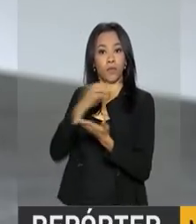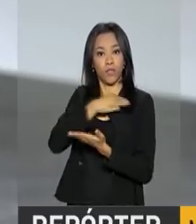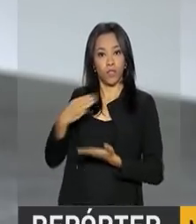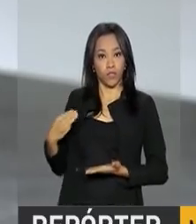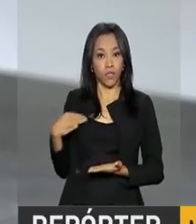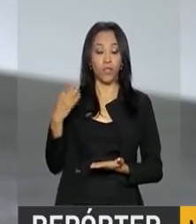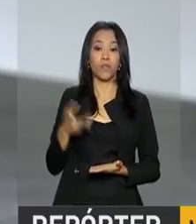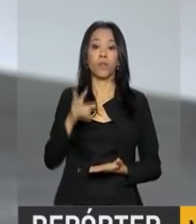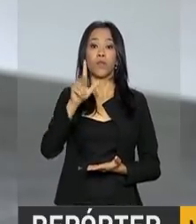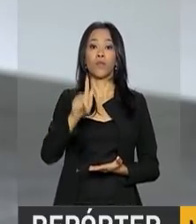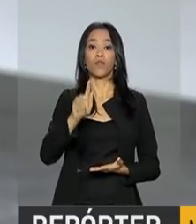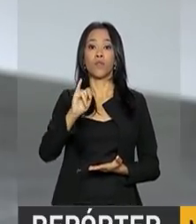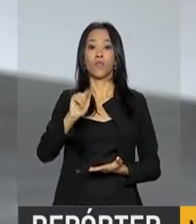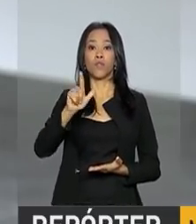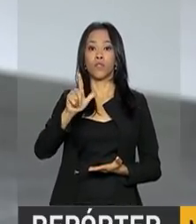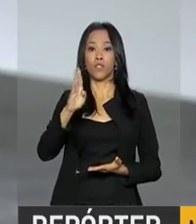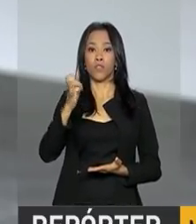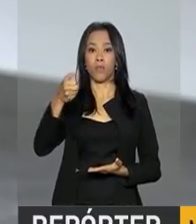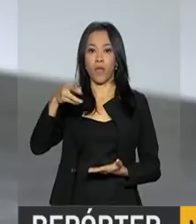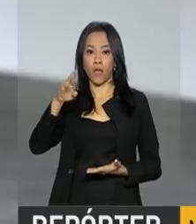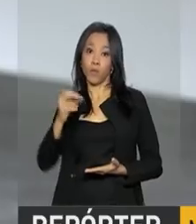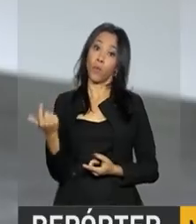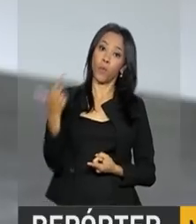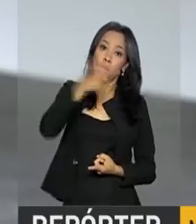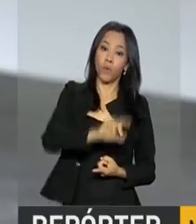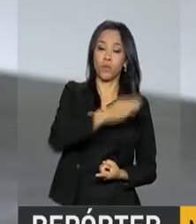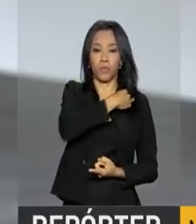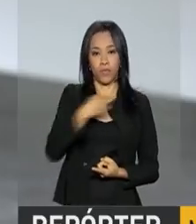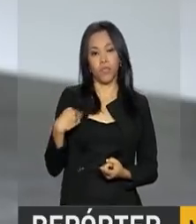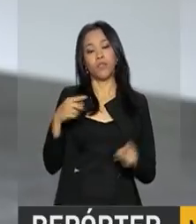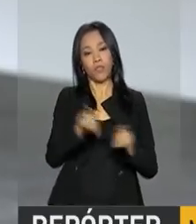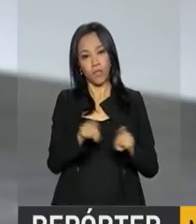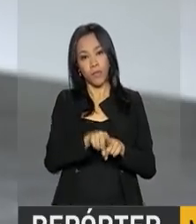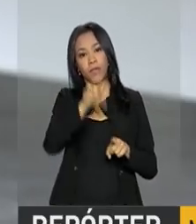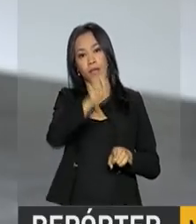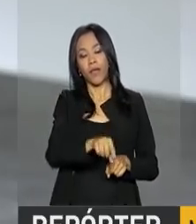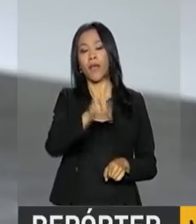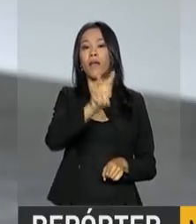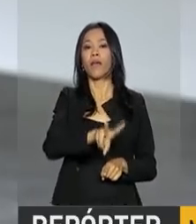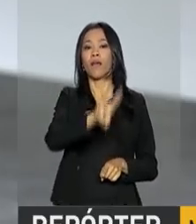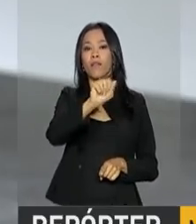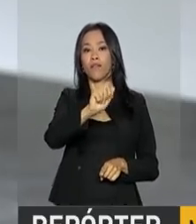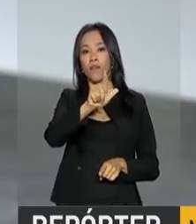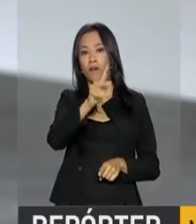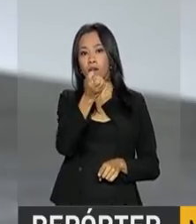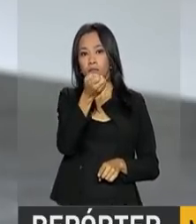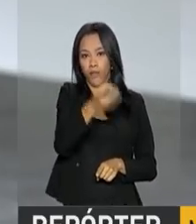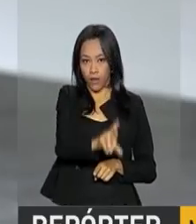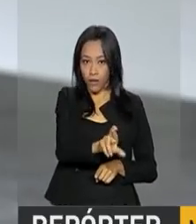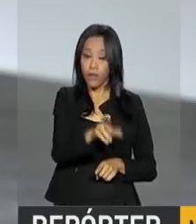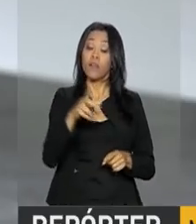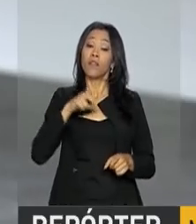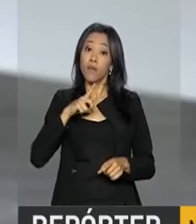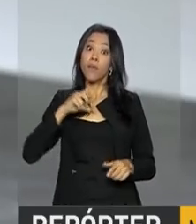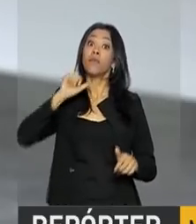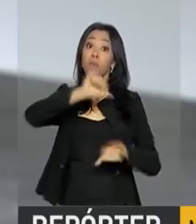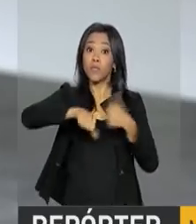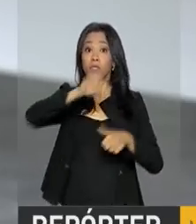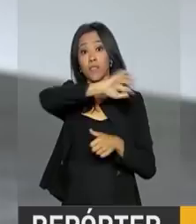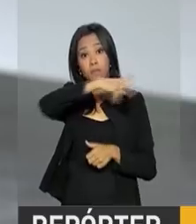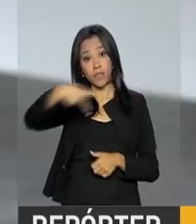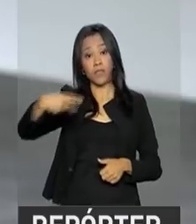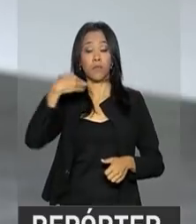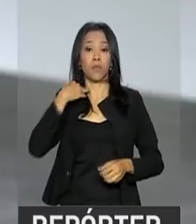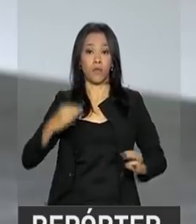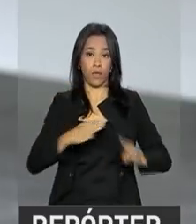dos Transportes, Portos e Aviação Civil, quem toma posse é Walter Casimiro. Também tem mudanças na Caixa Econômica Federal. O